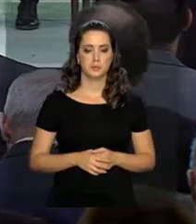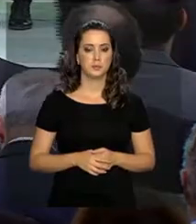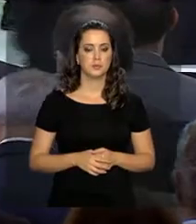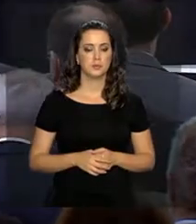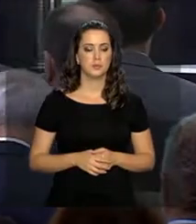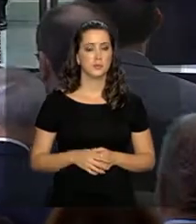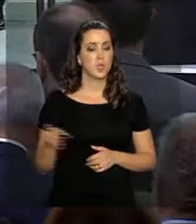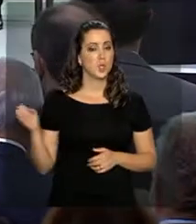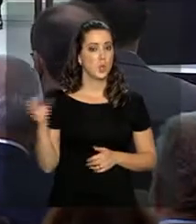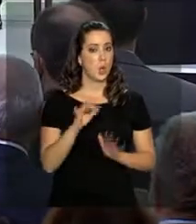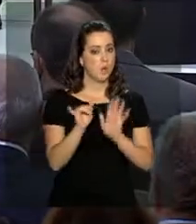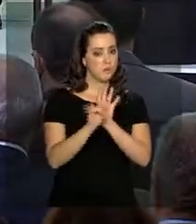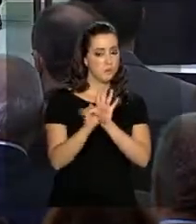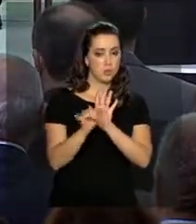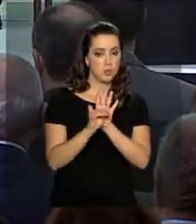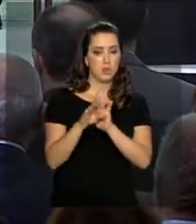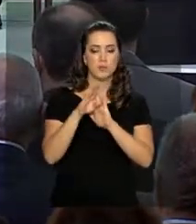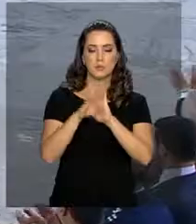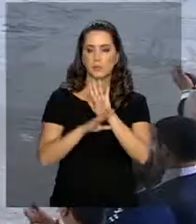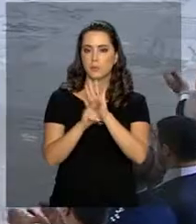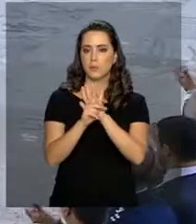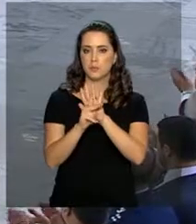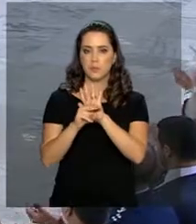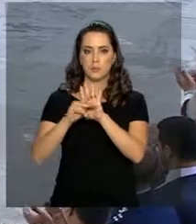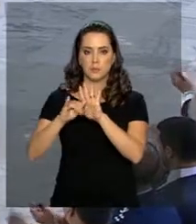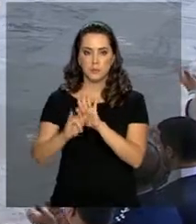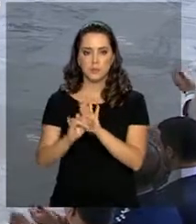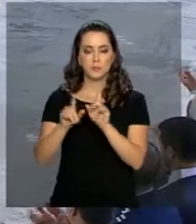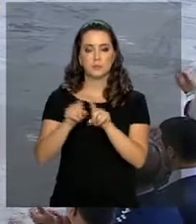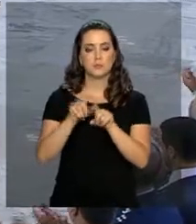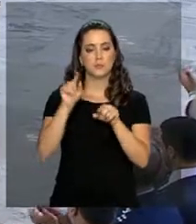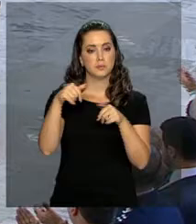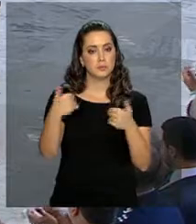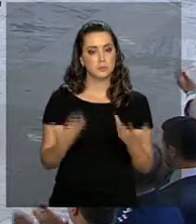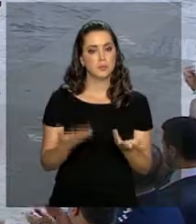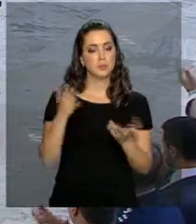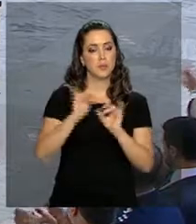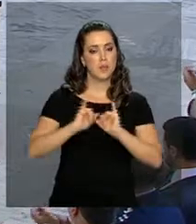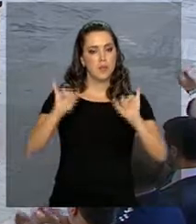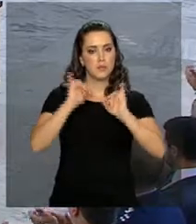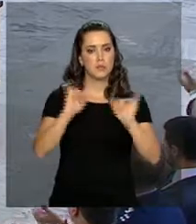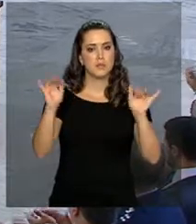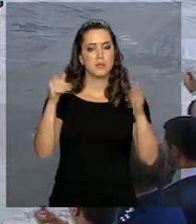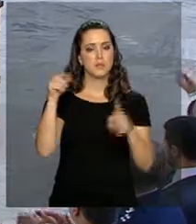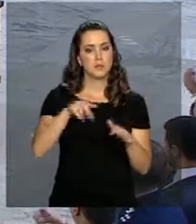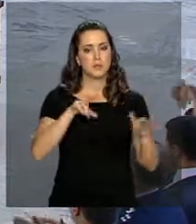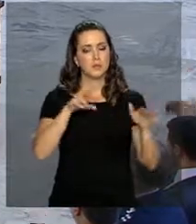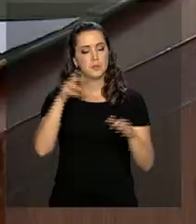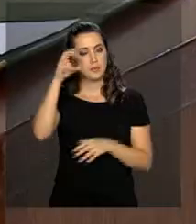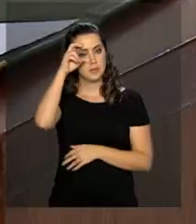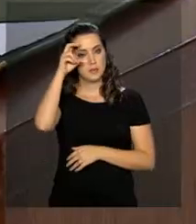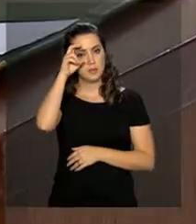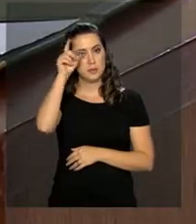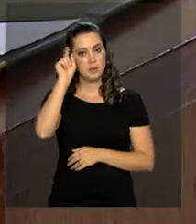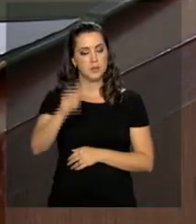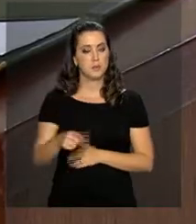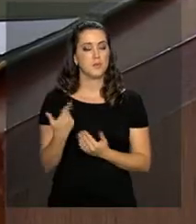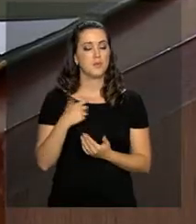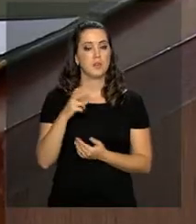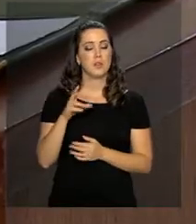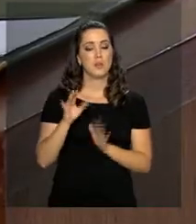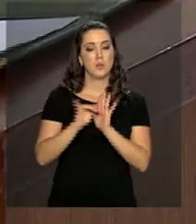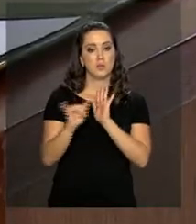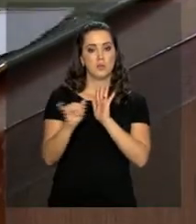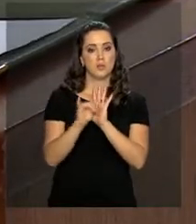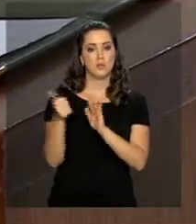novos editais do programa de parcerias de investimentos o pp ii foram lançados nesta quinta-feira estão nos editais